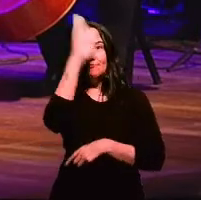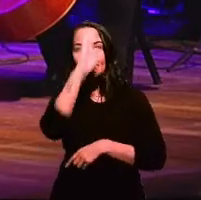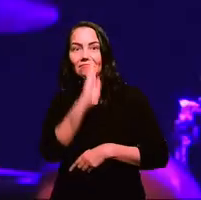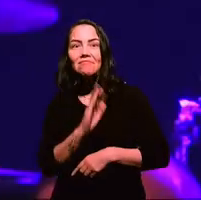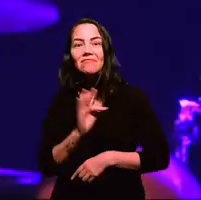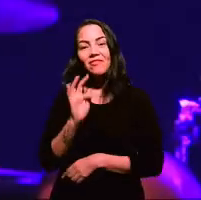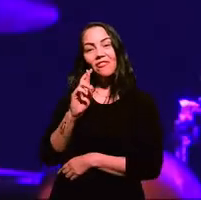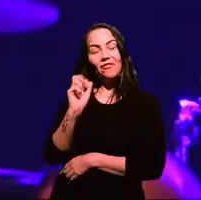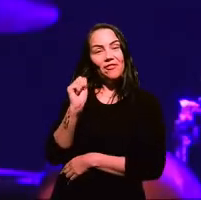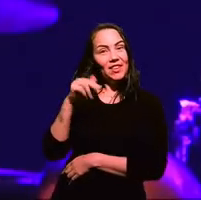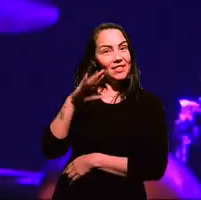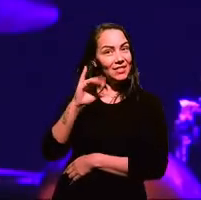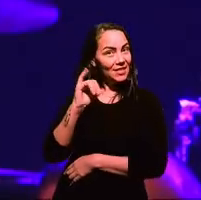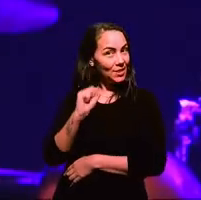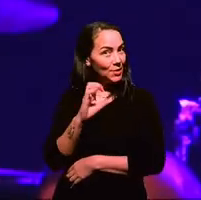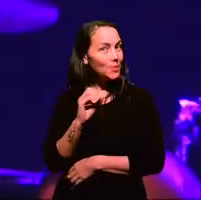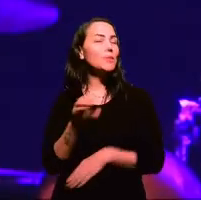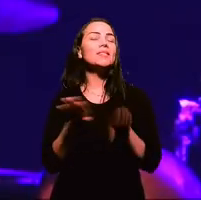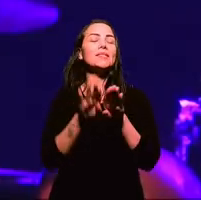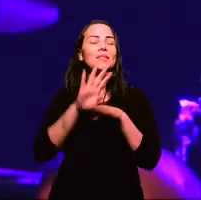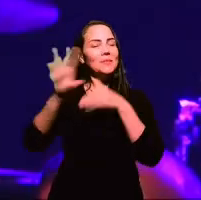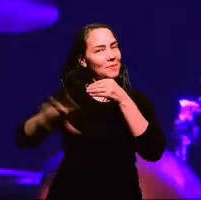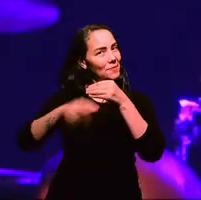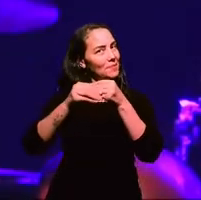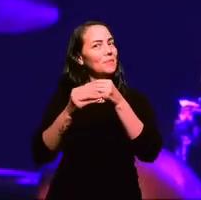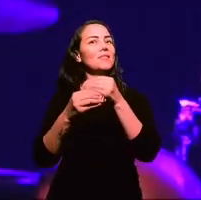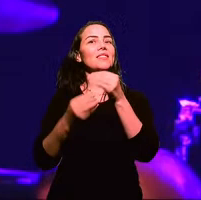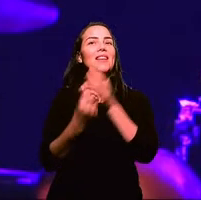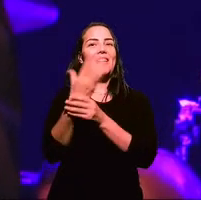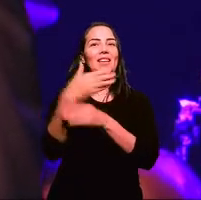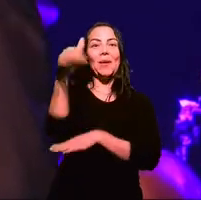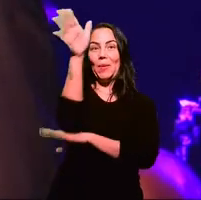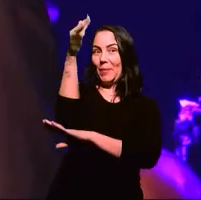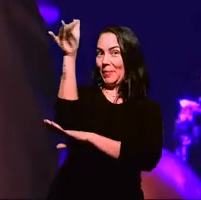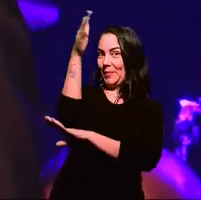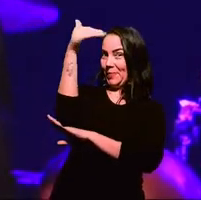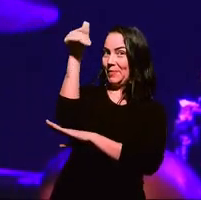Braga, também é compositor do nosso Hino à Bandeira,